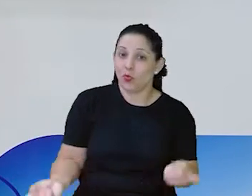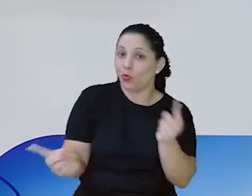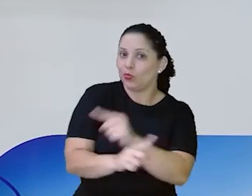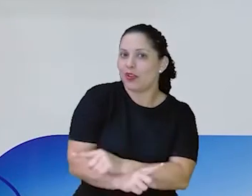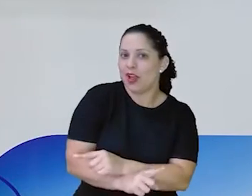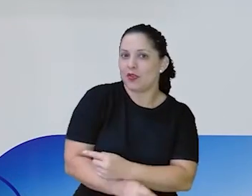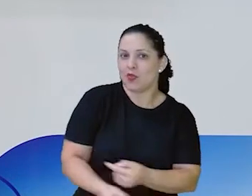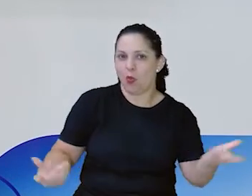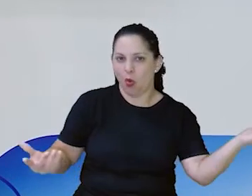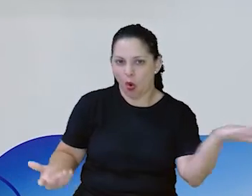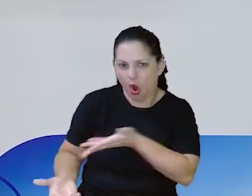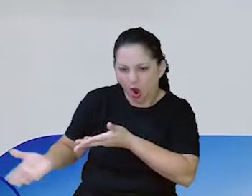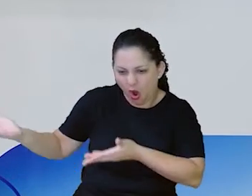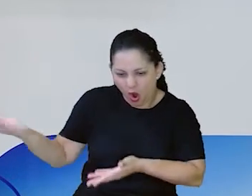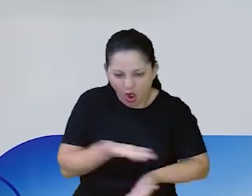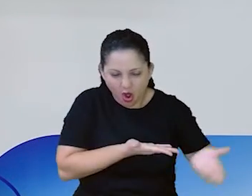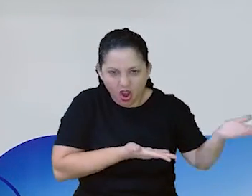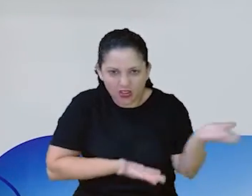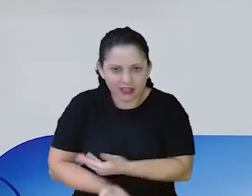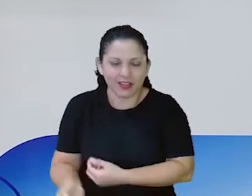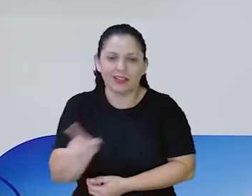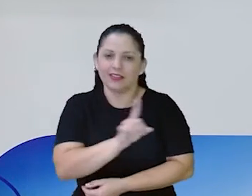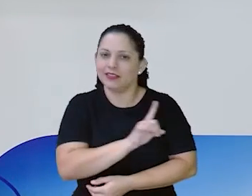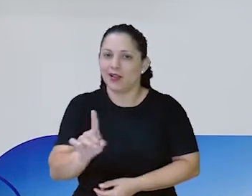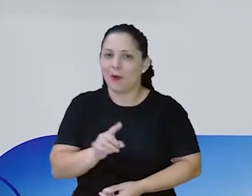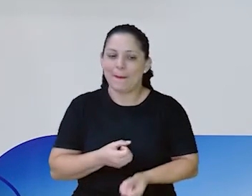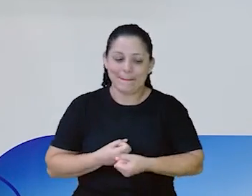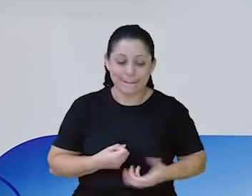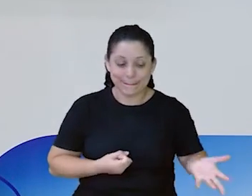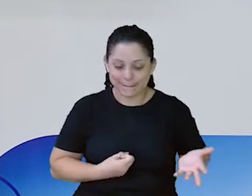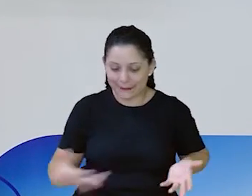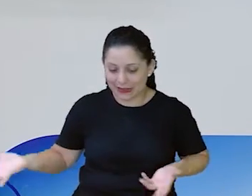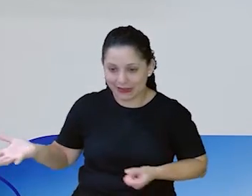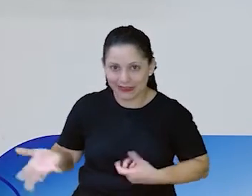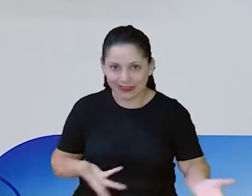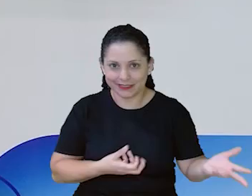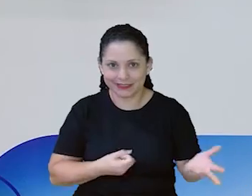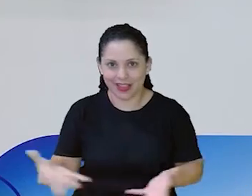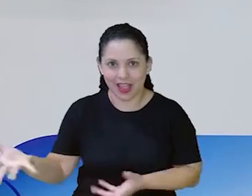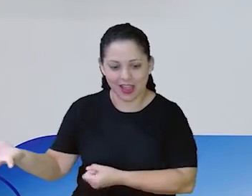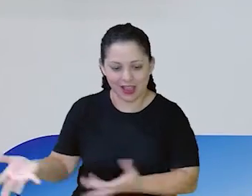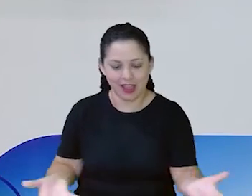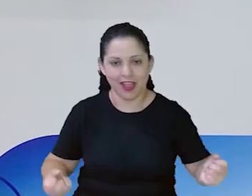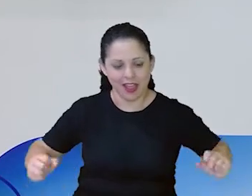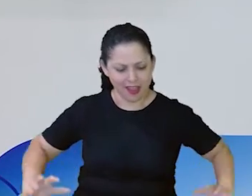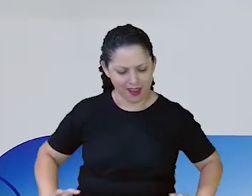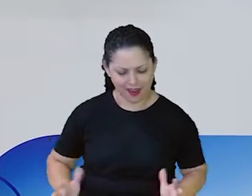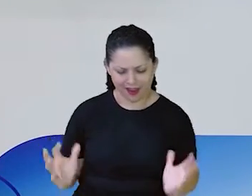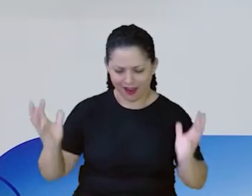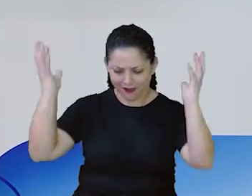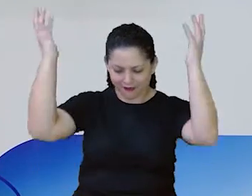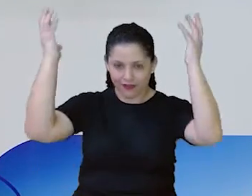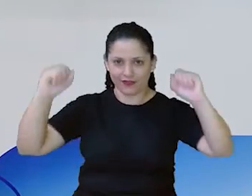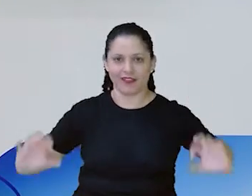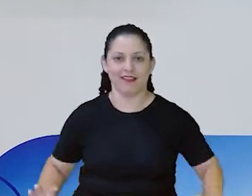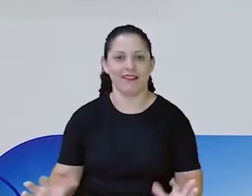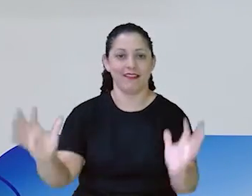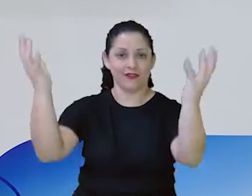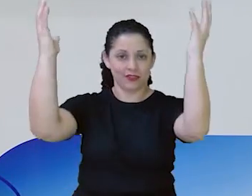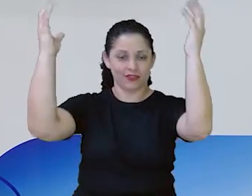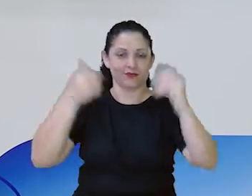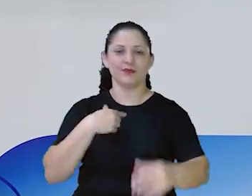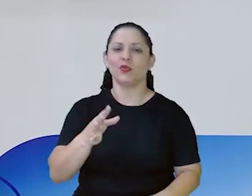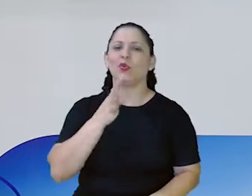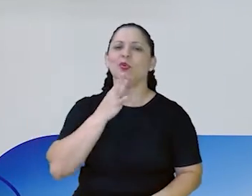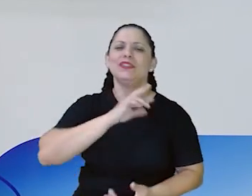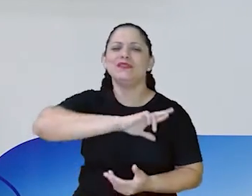Você, aí na sua casa, no seu bairro, já plantou alguma árvore? Eu conheço vários alunos, vários estudantes